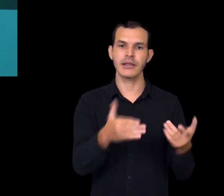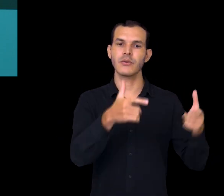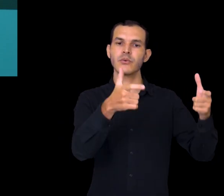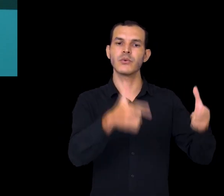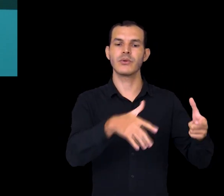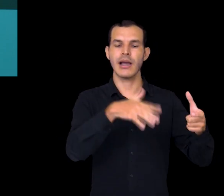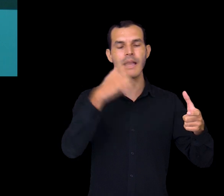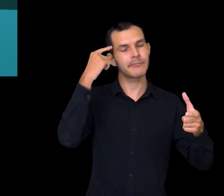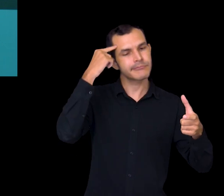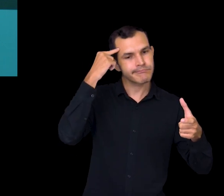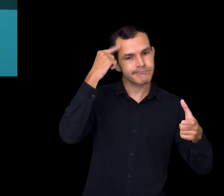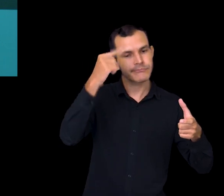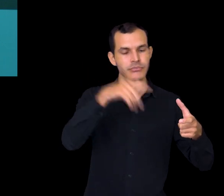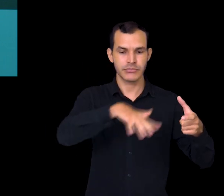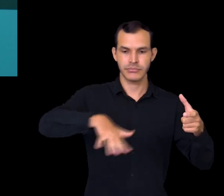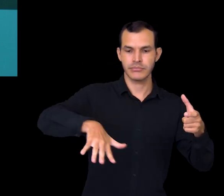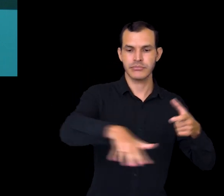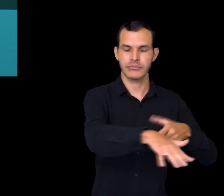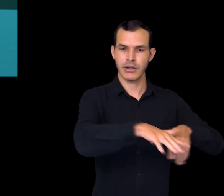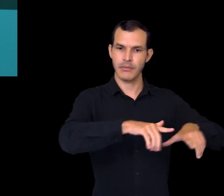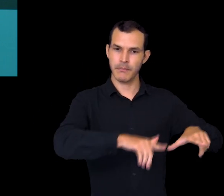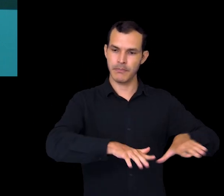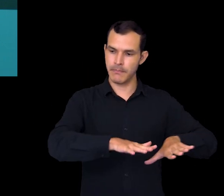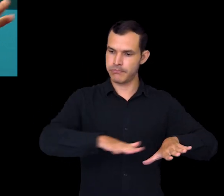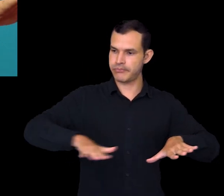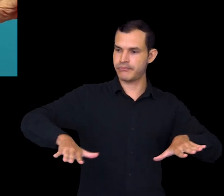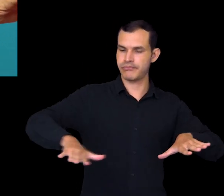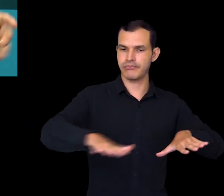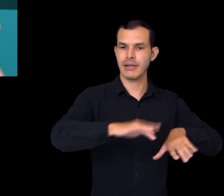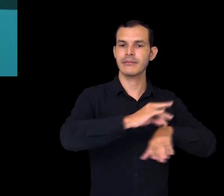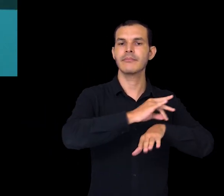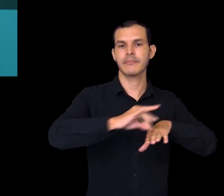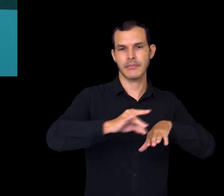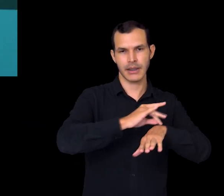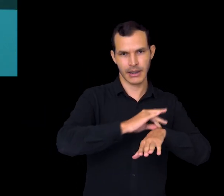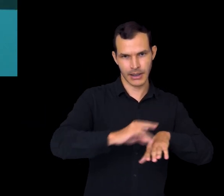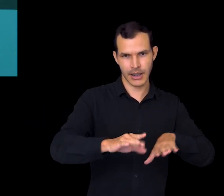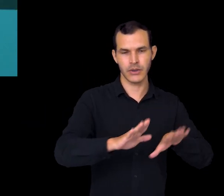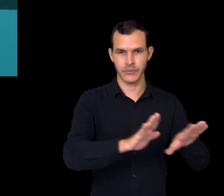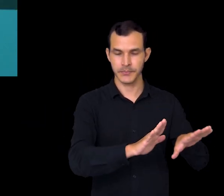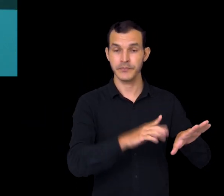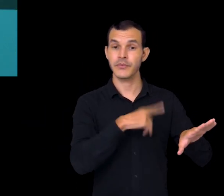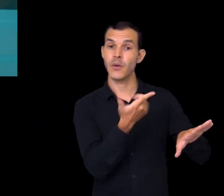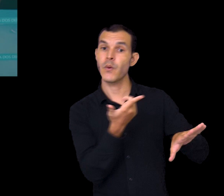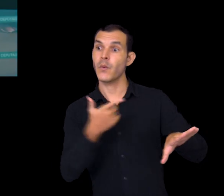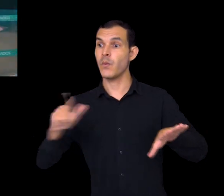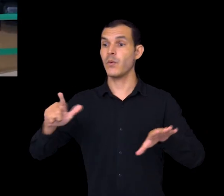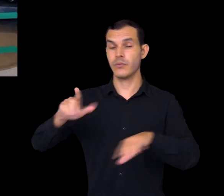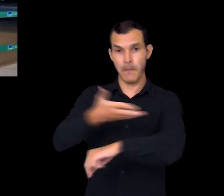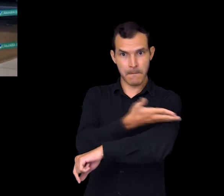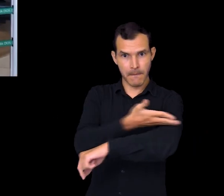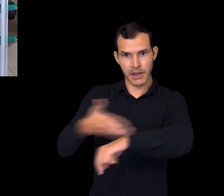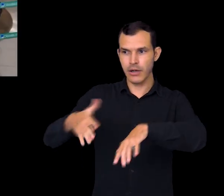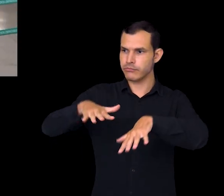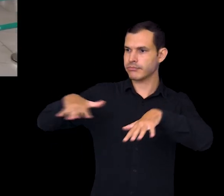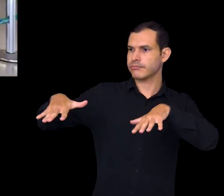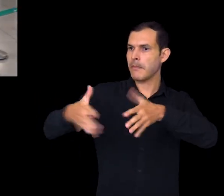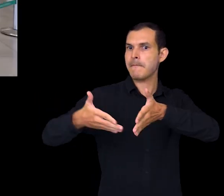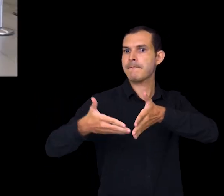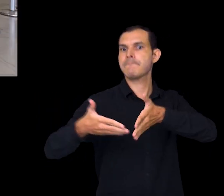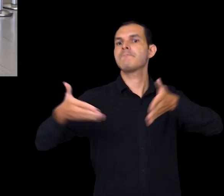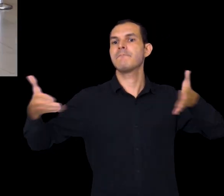mais discreta. Já o salão branco é a grande entrada de todo mundo. Ele é maior e muito claro, até porque ele está naquele primeiro